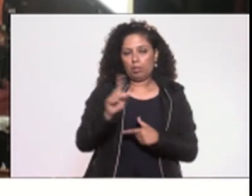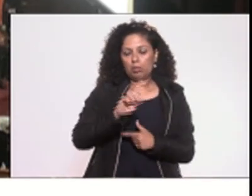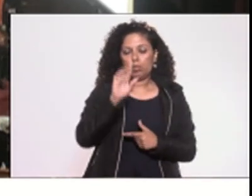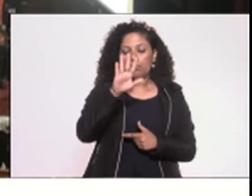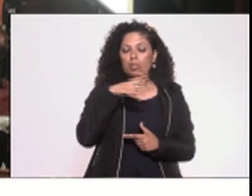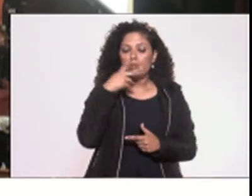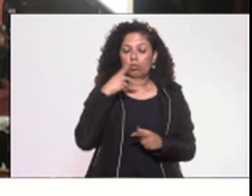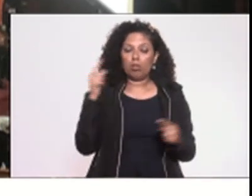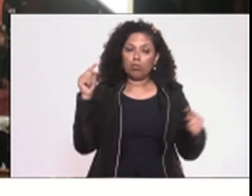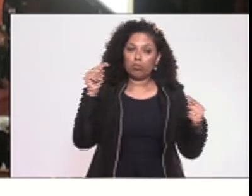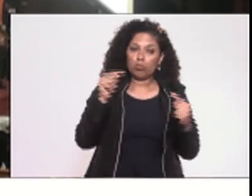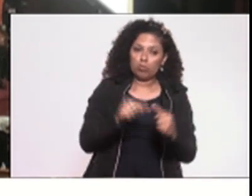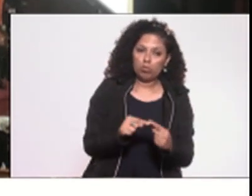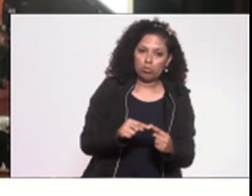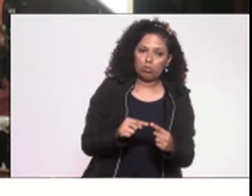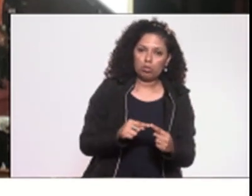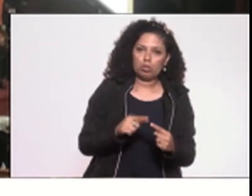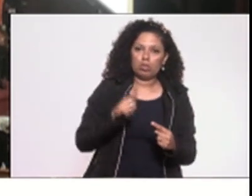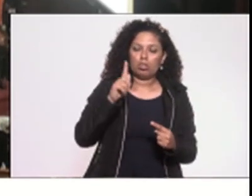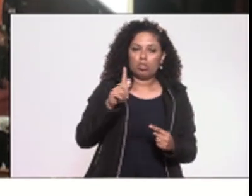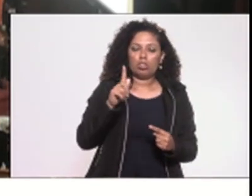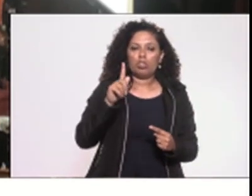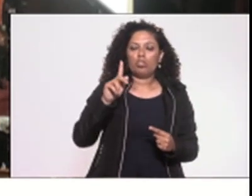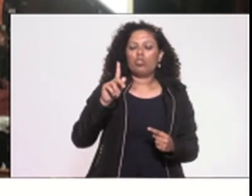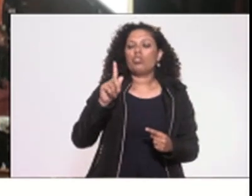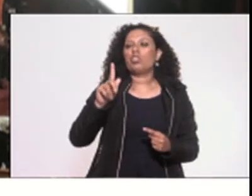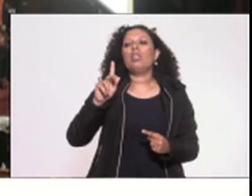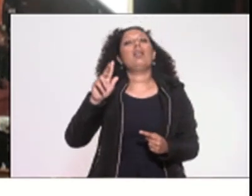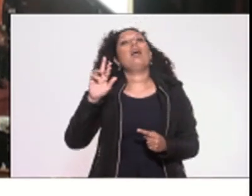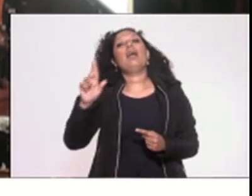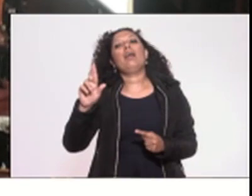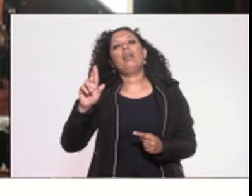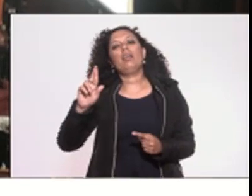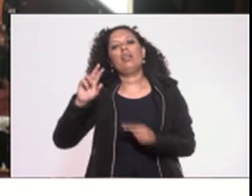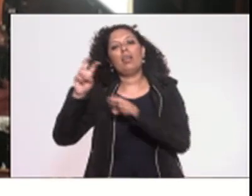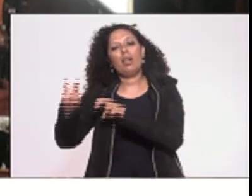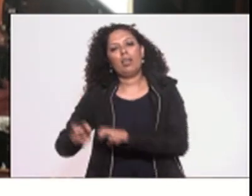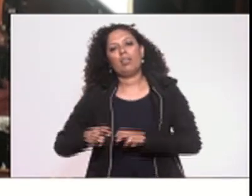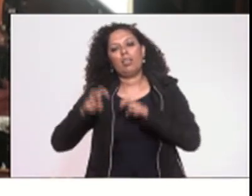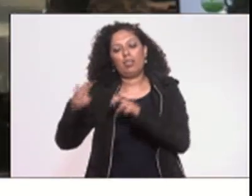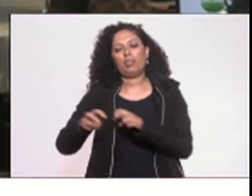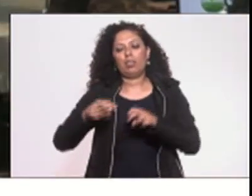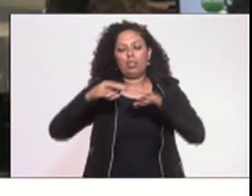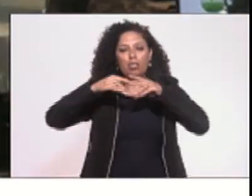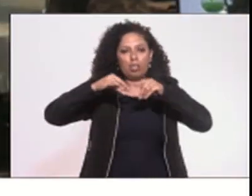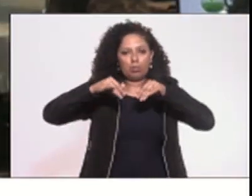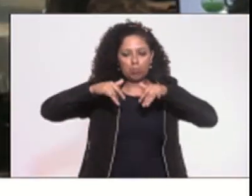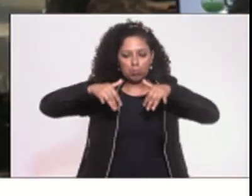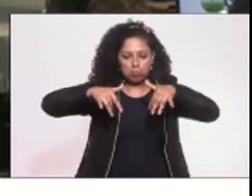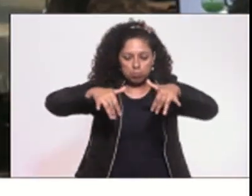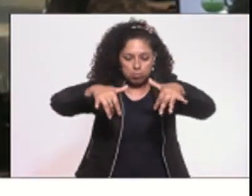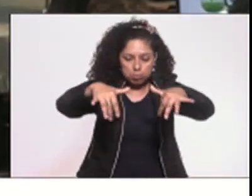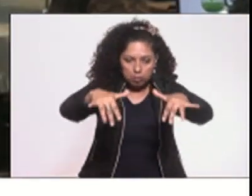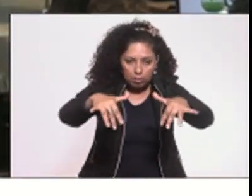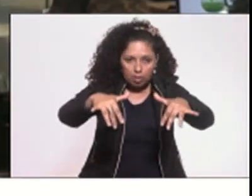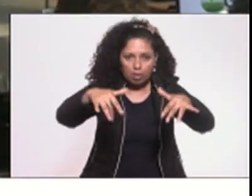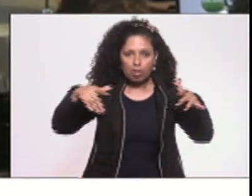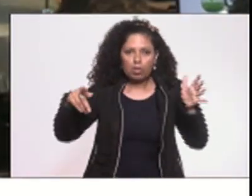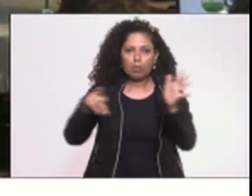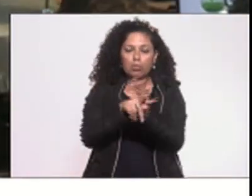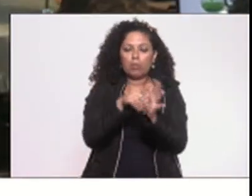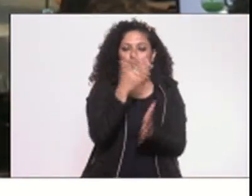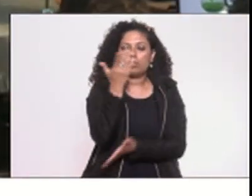eu vou focar aqui na GR Agrária, que é a produção de um fertilizante orgânico certificado,